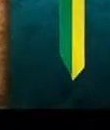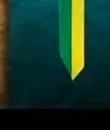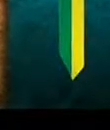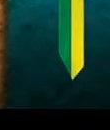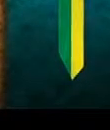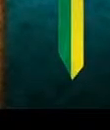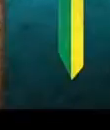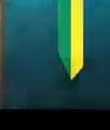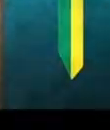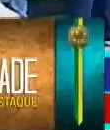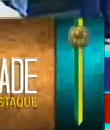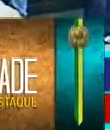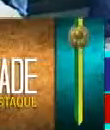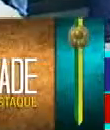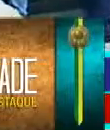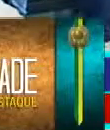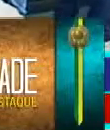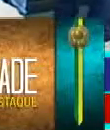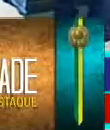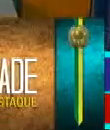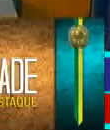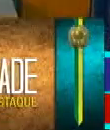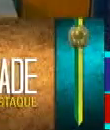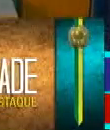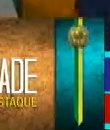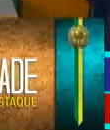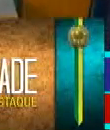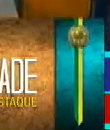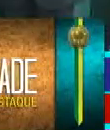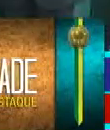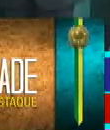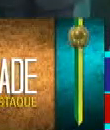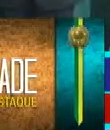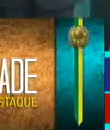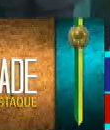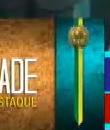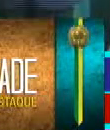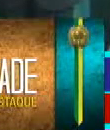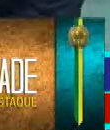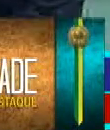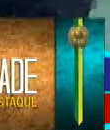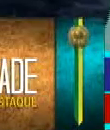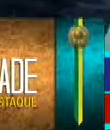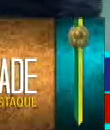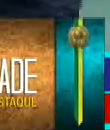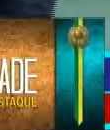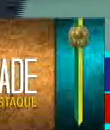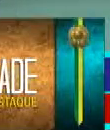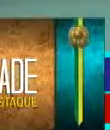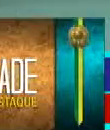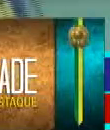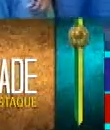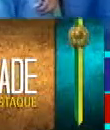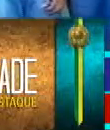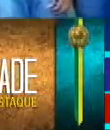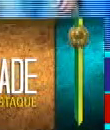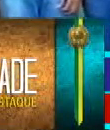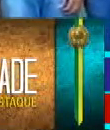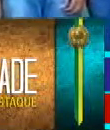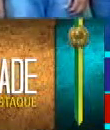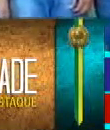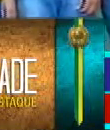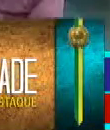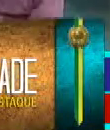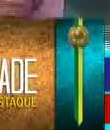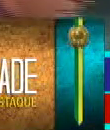Sociedade em Destaque. Momento de acompanhar o resumo das solenidades e homenagens concedidas às personalidades que se